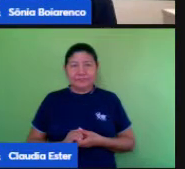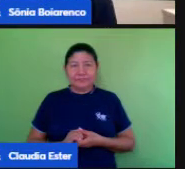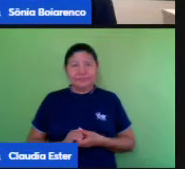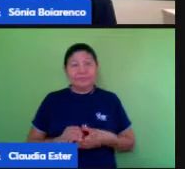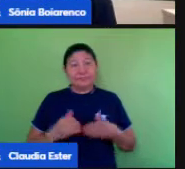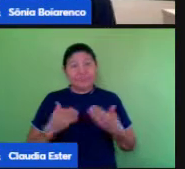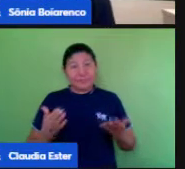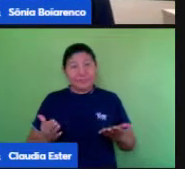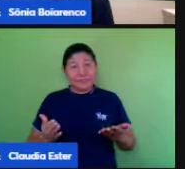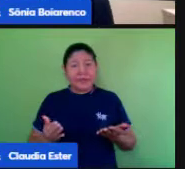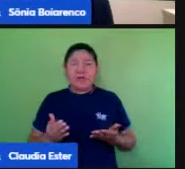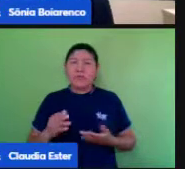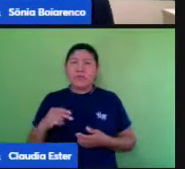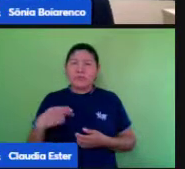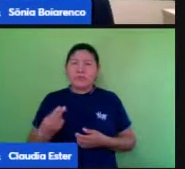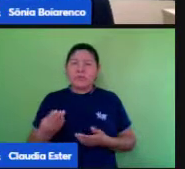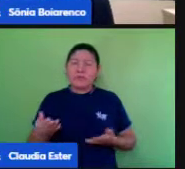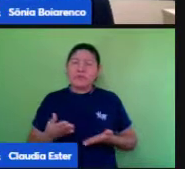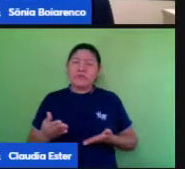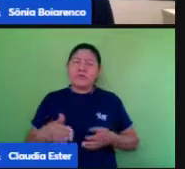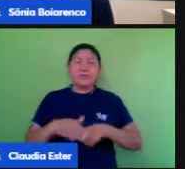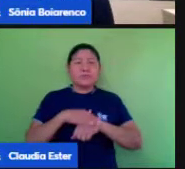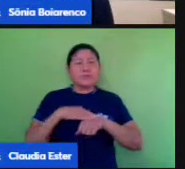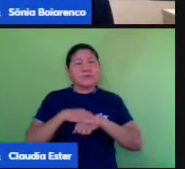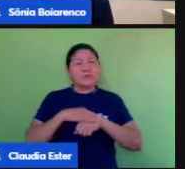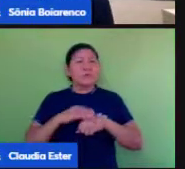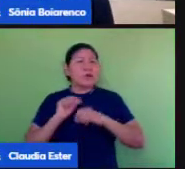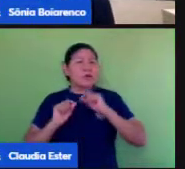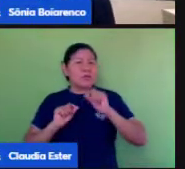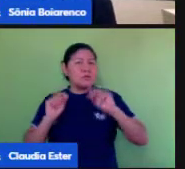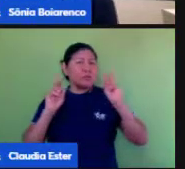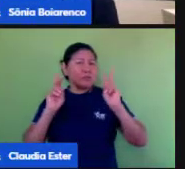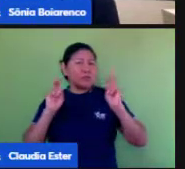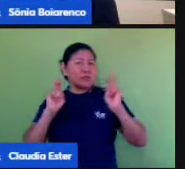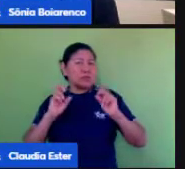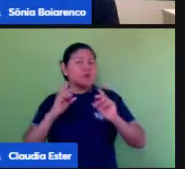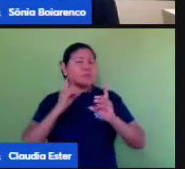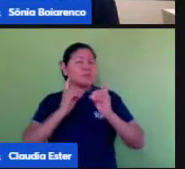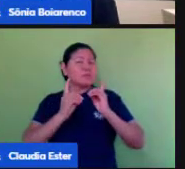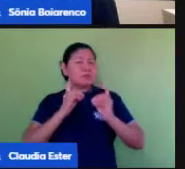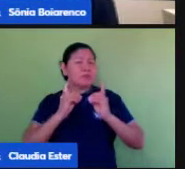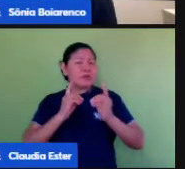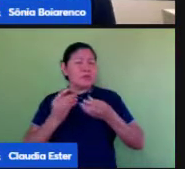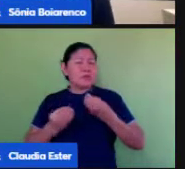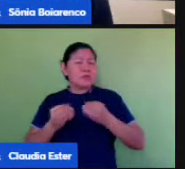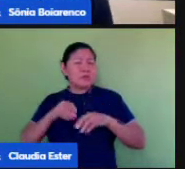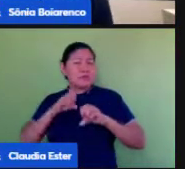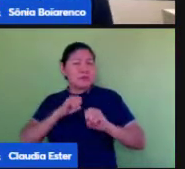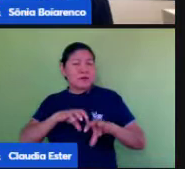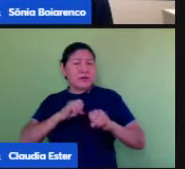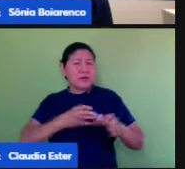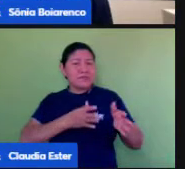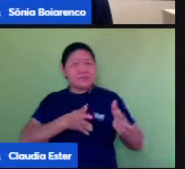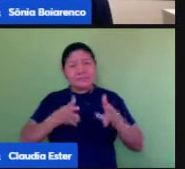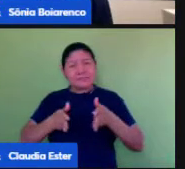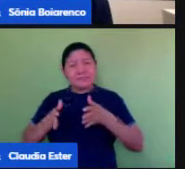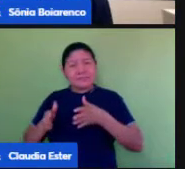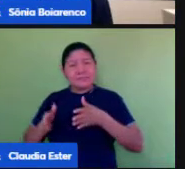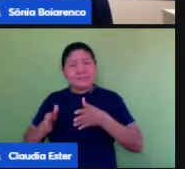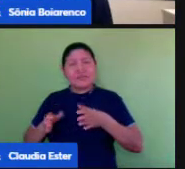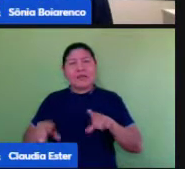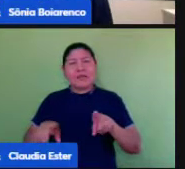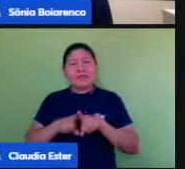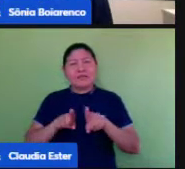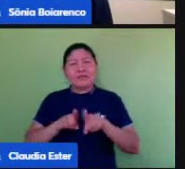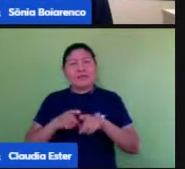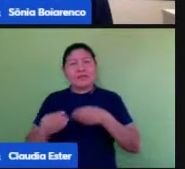Bom, agora nós iremos fazer um diálogo referente ao ensino escalonado e os saberes docentes no